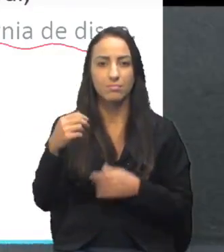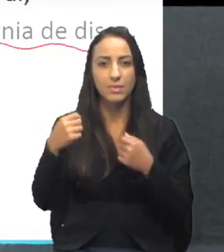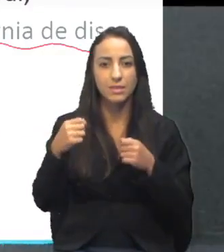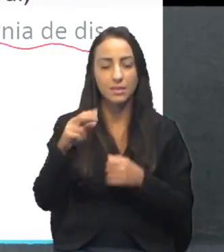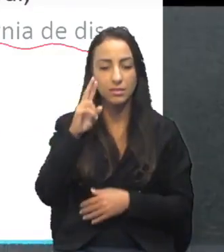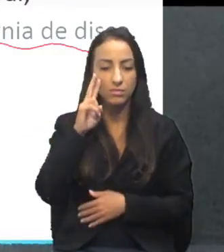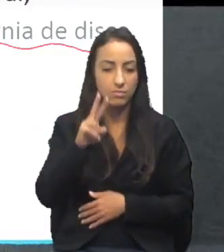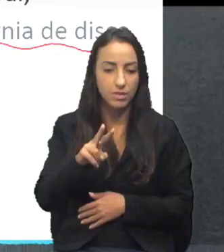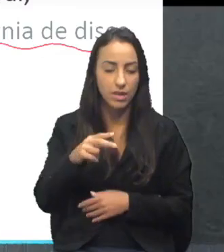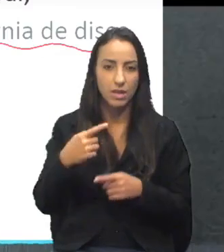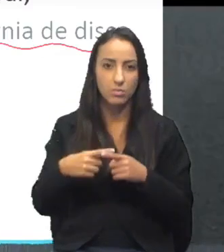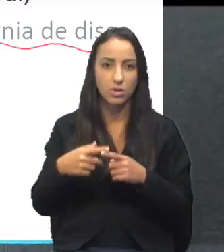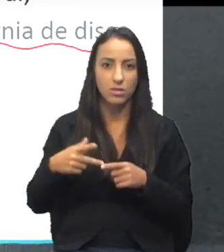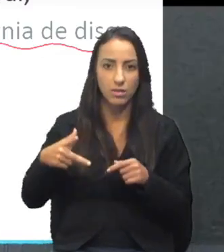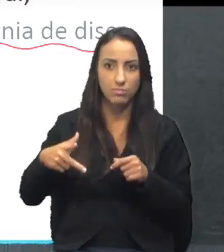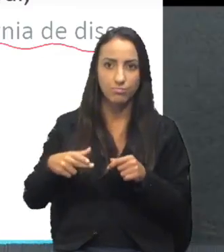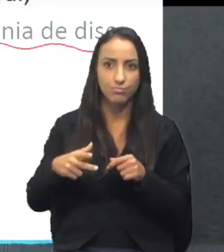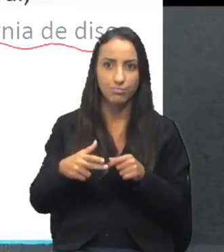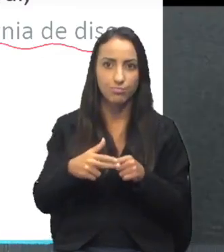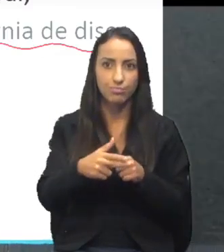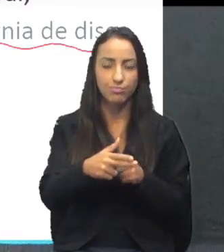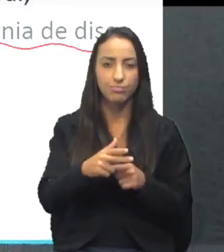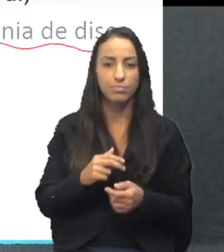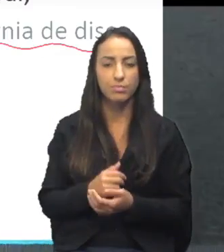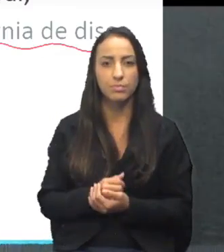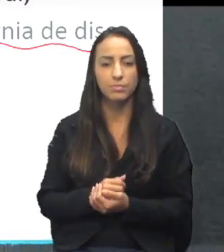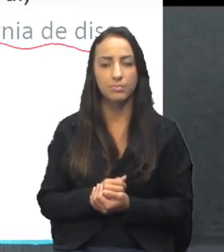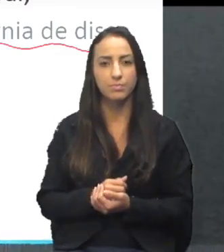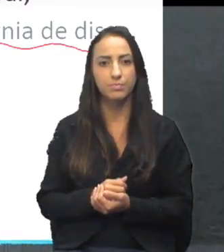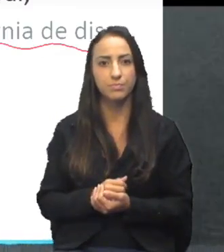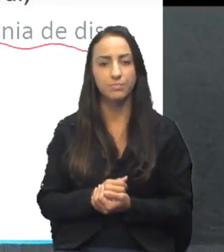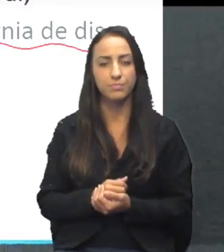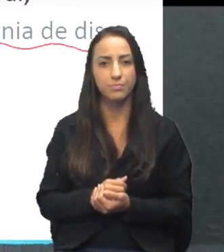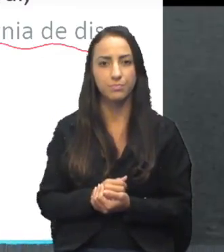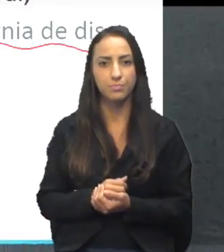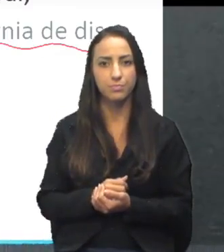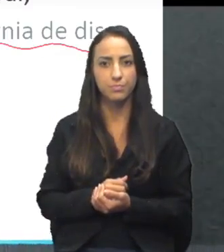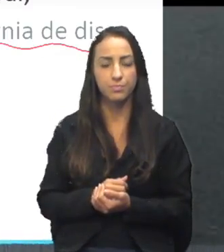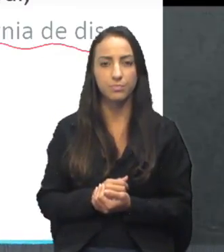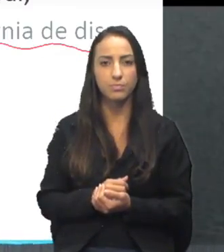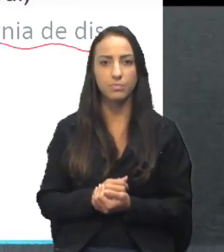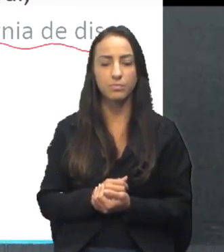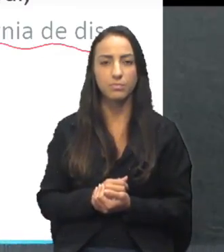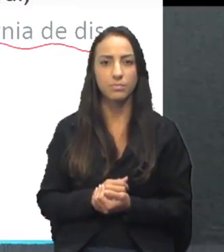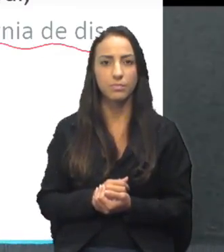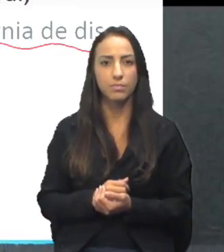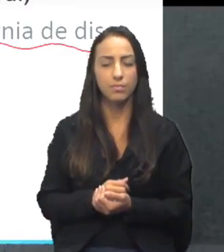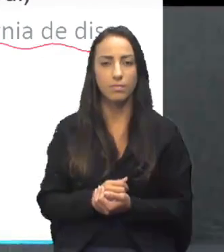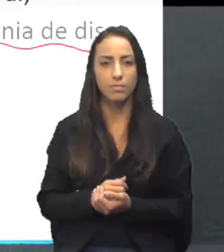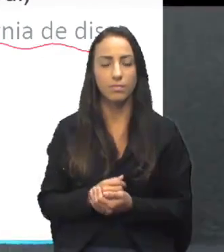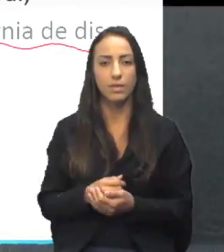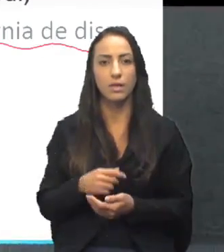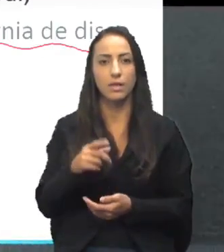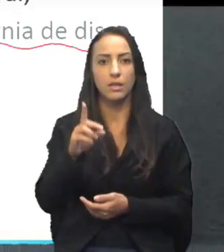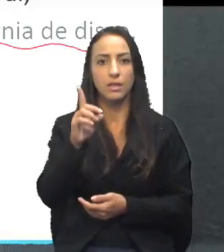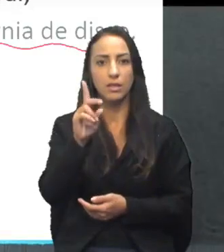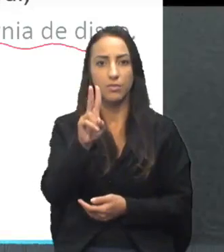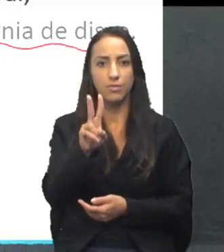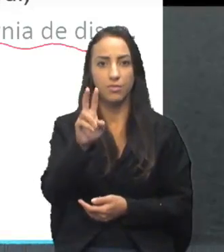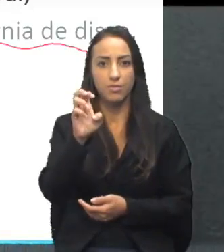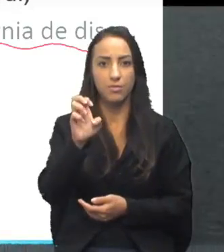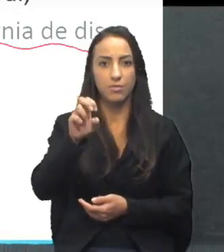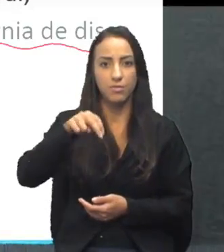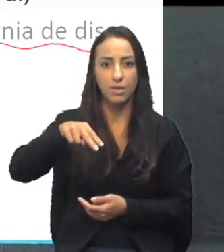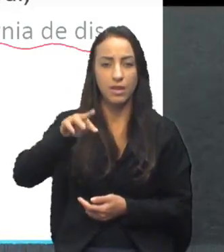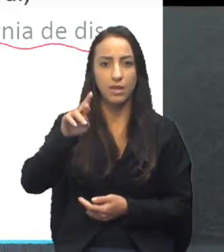toda a coluna vertebral justamente para a realização do procedimento. Então, nós chamamos de decúbito